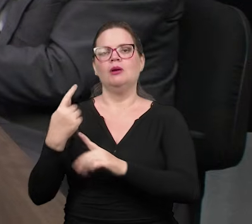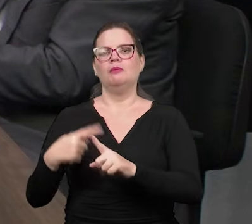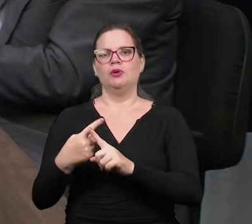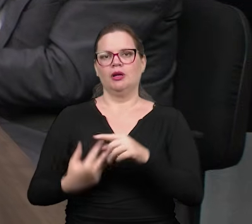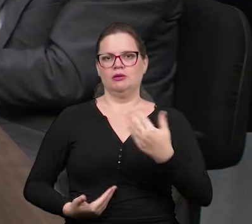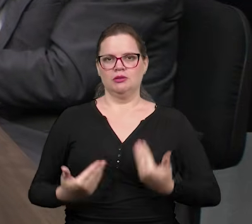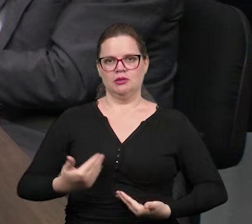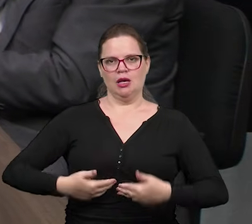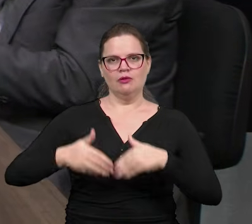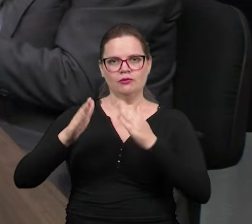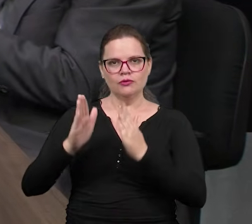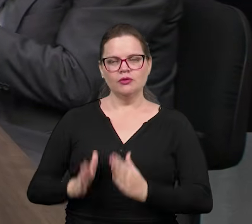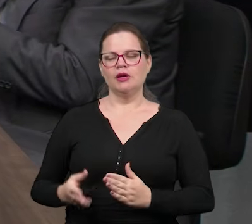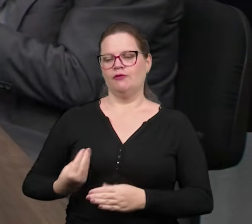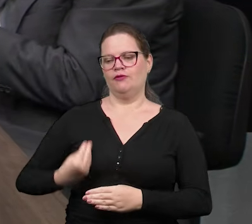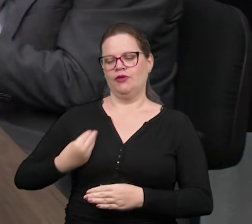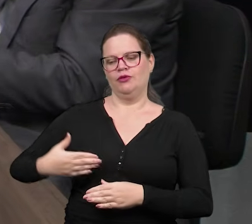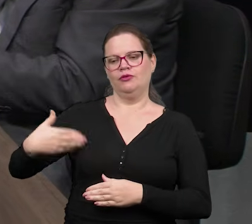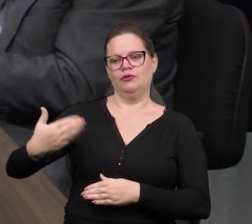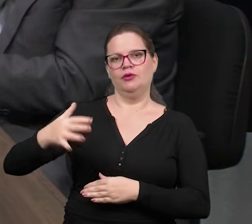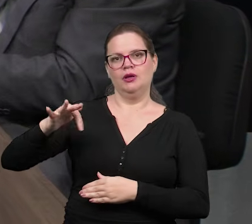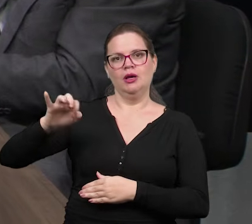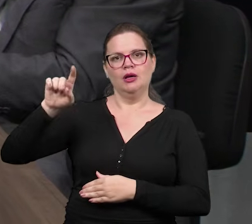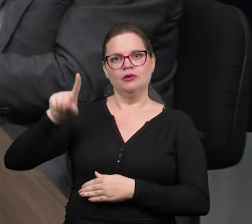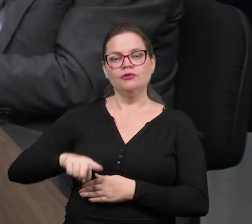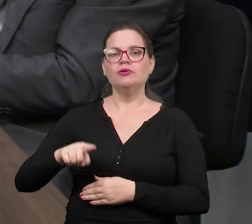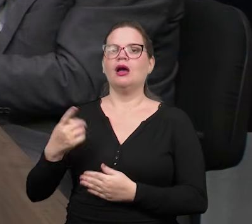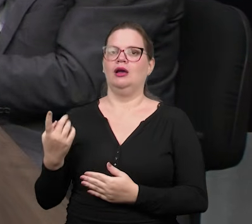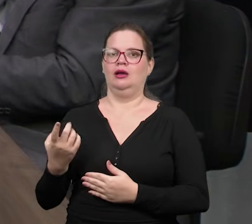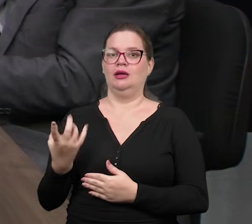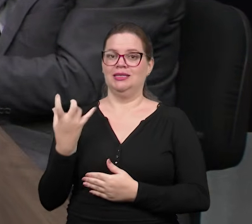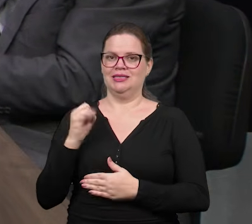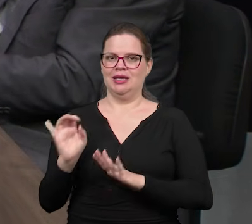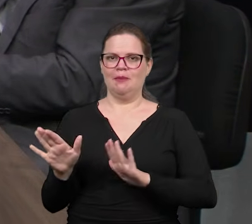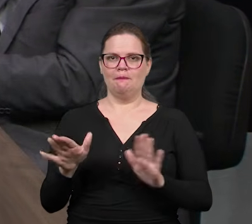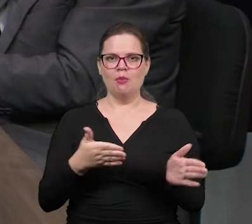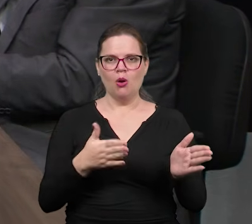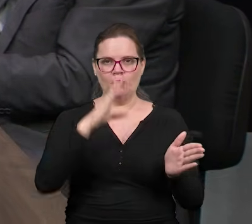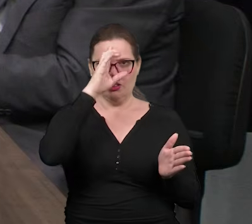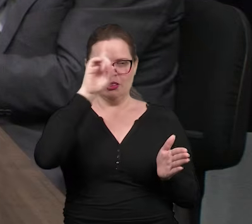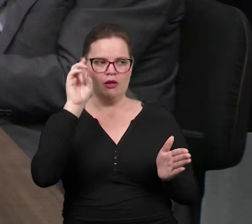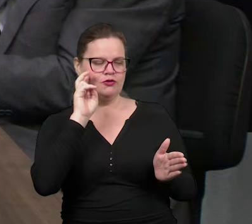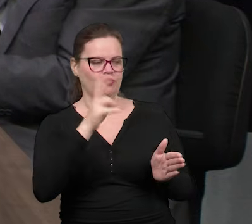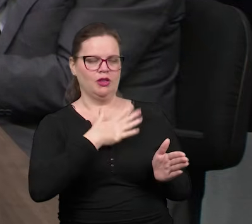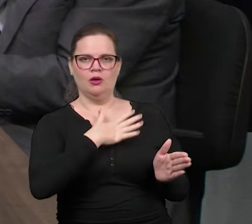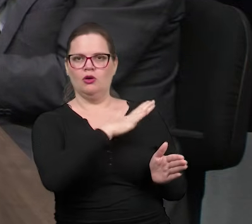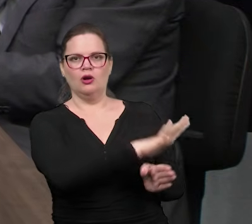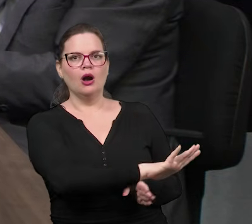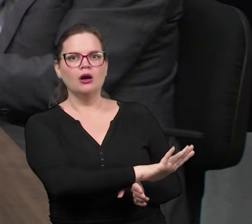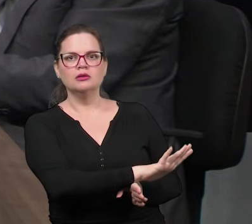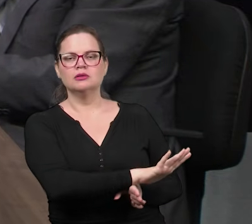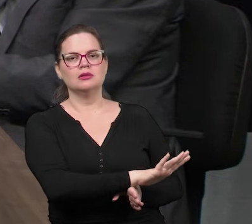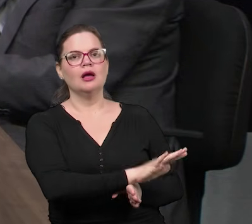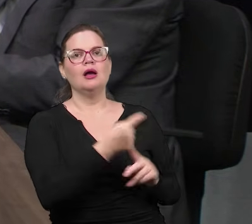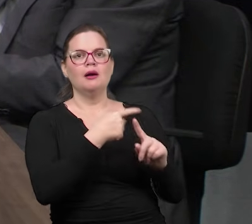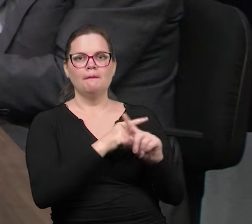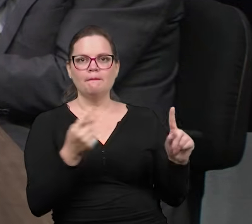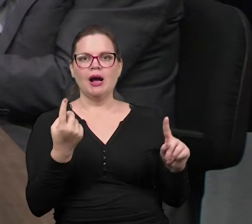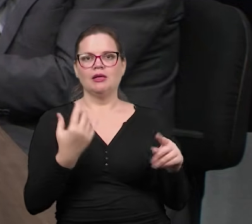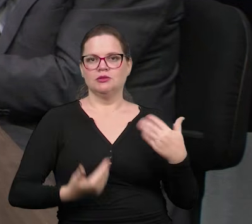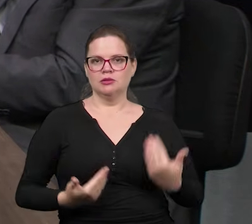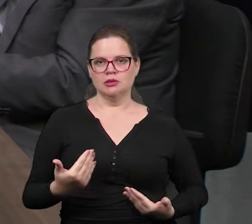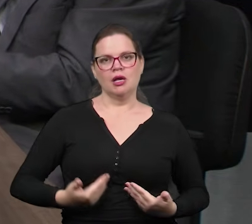nele. E o texto de Romanos, que vai de fé em fé, também fala que o justo viverá da fé. E aqui nós temos um ensinamento,